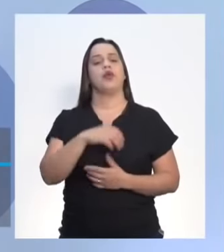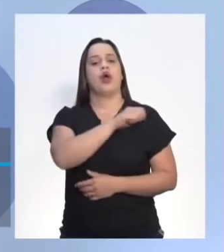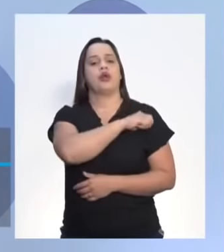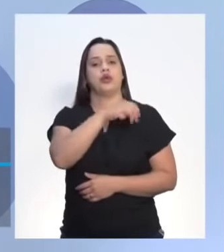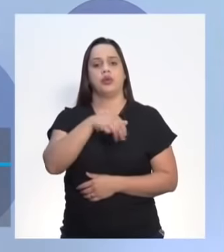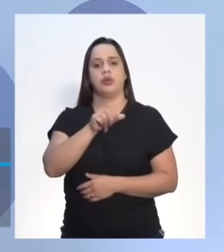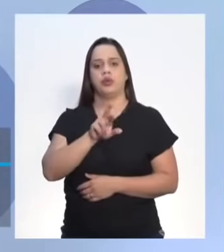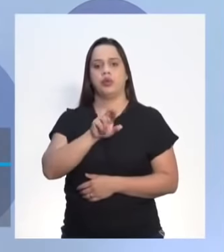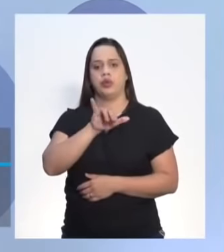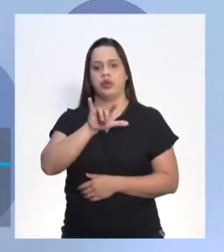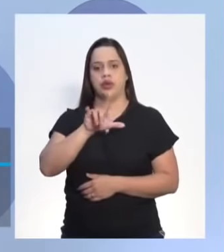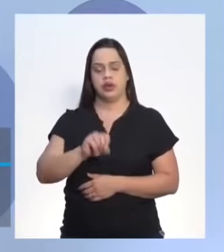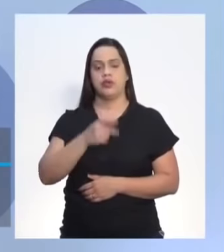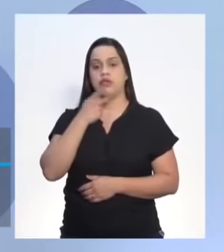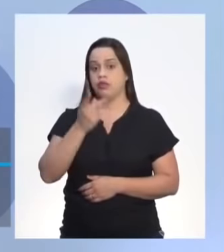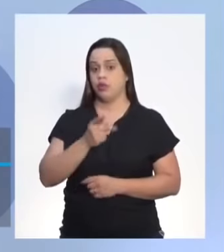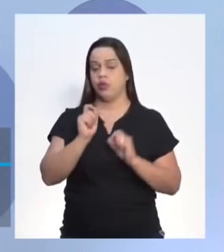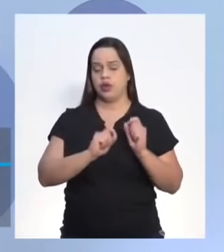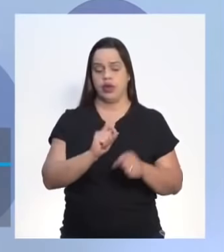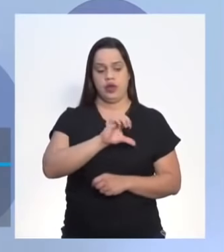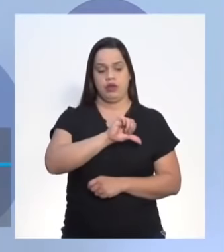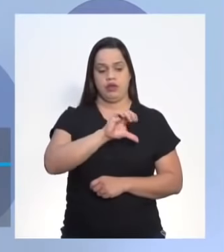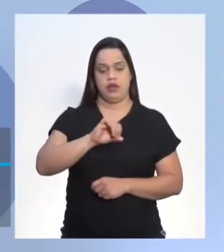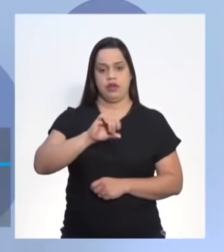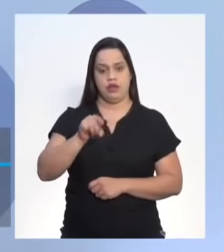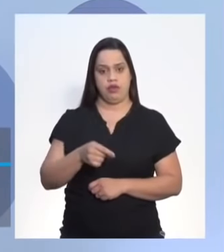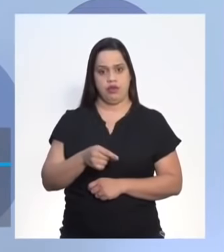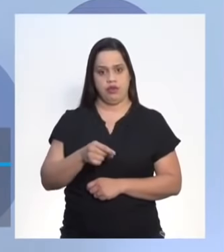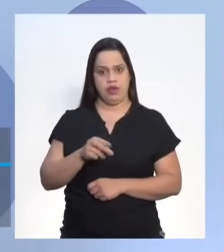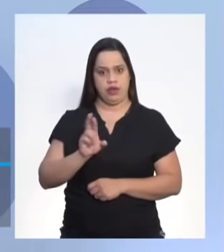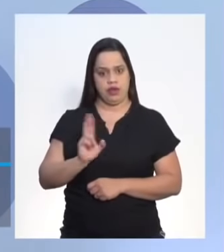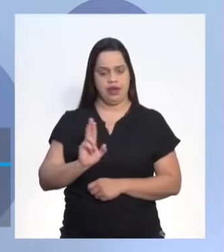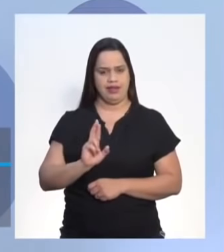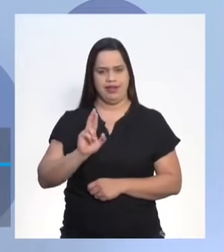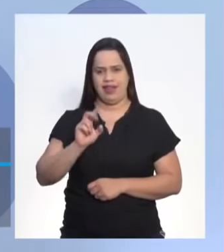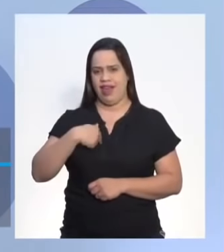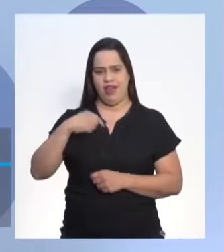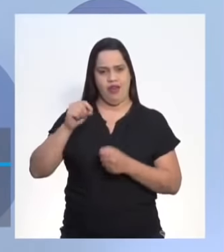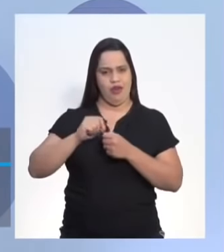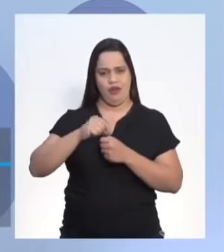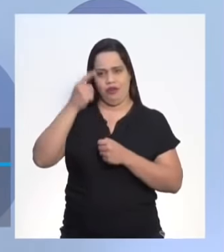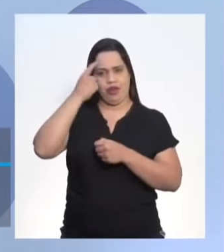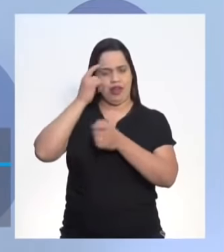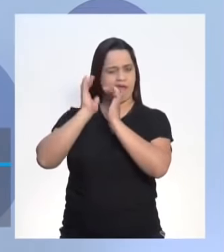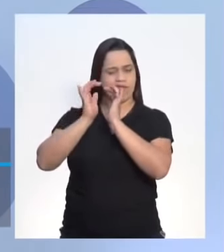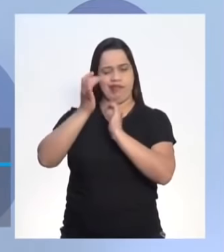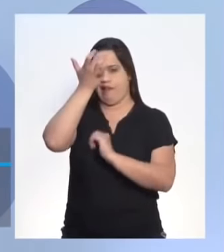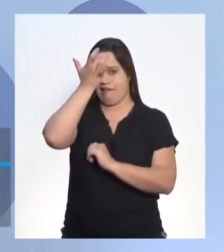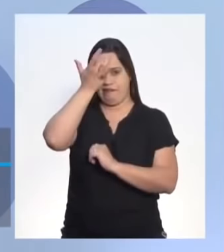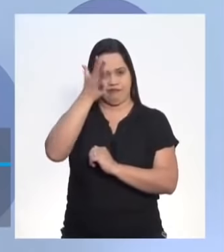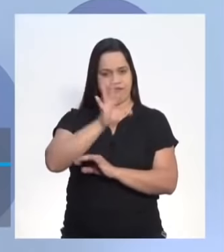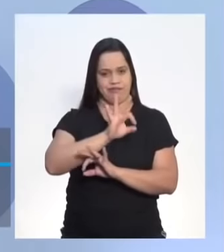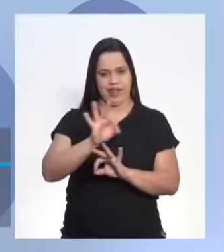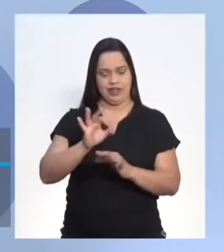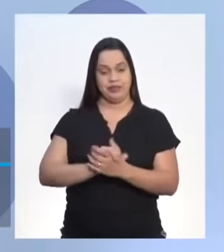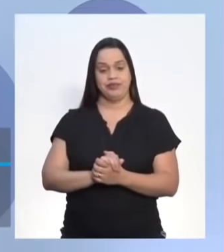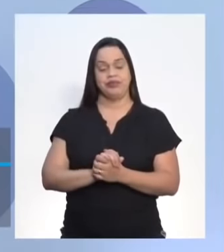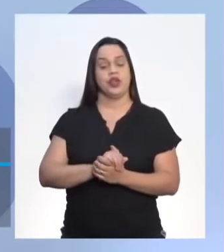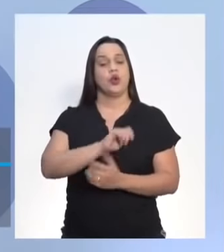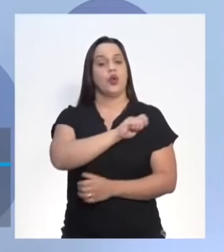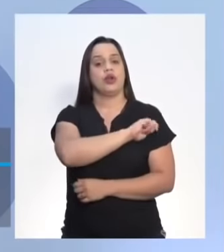ó, 990, fiz de cabeça, é muito fácil. Boa. O Josué também